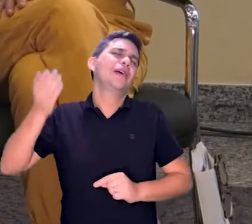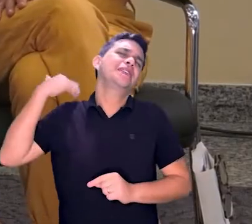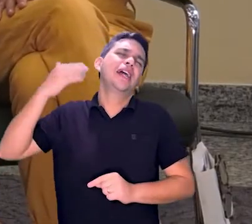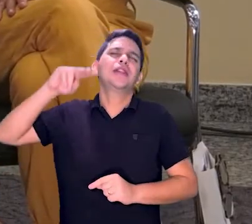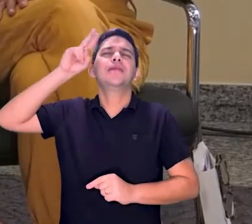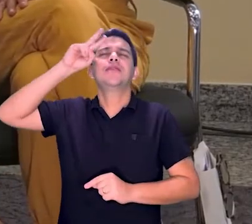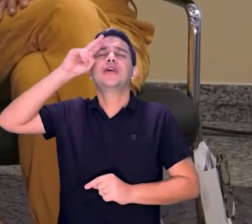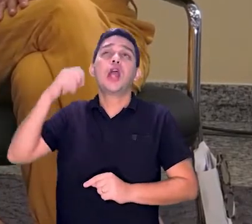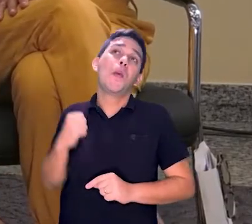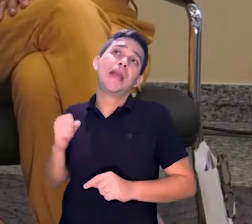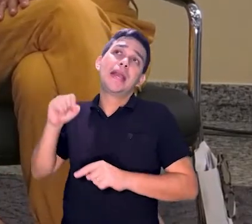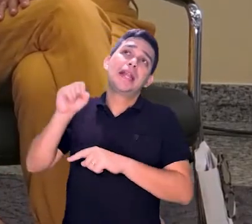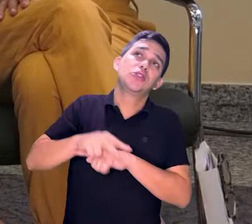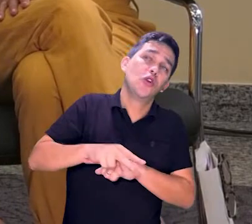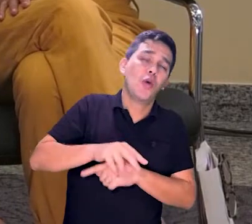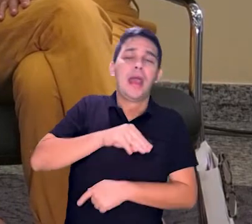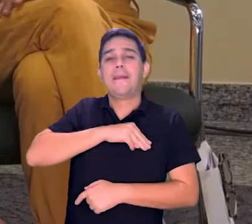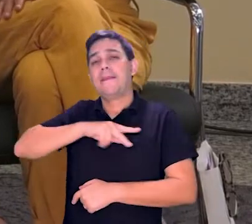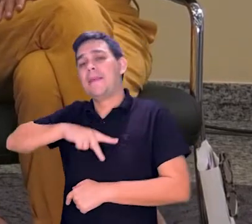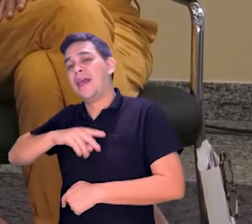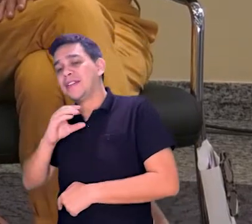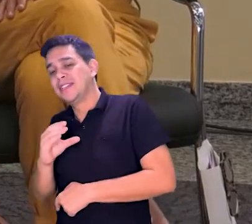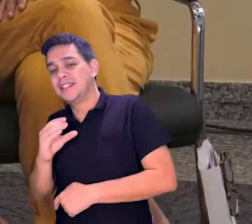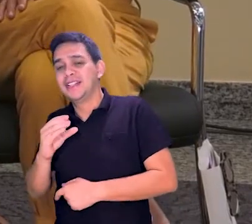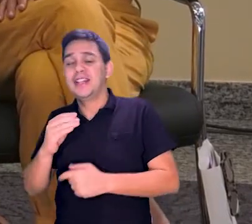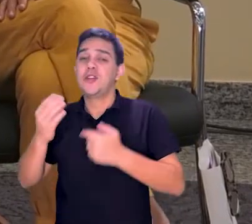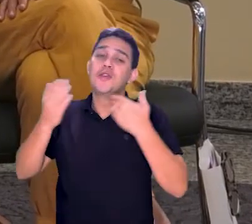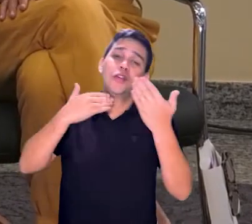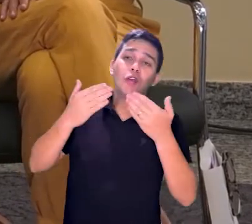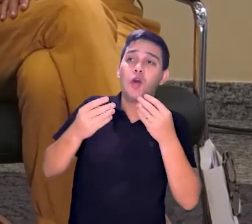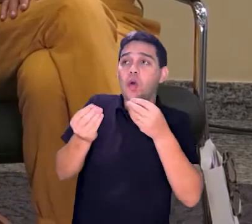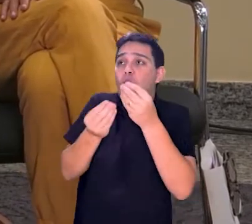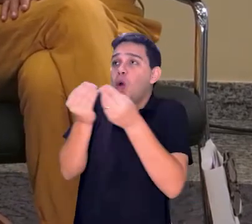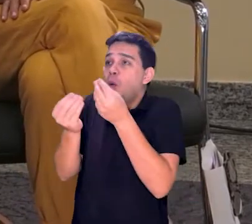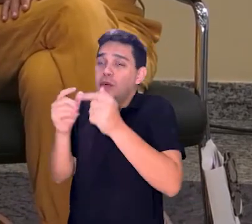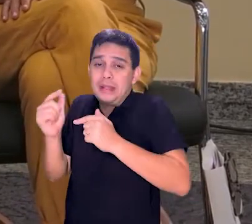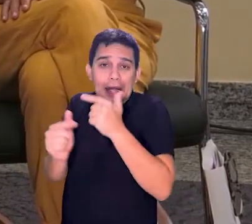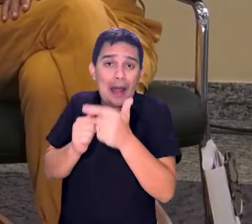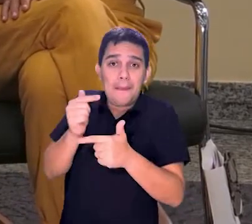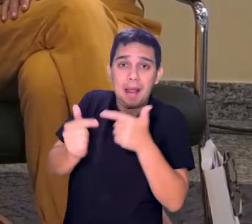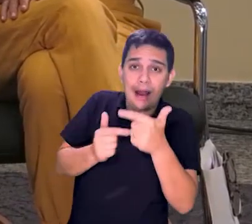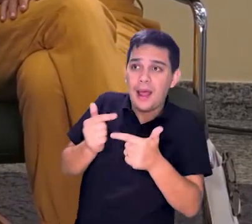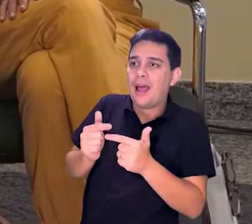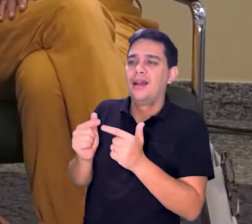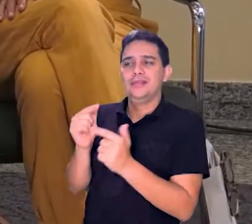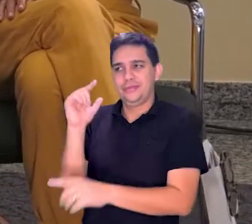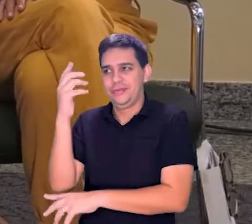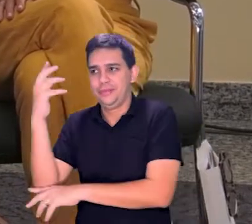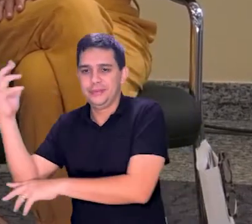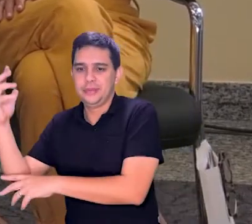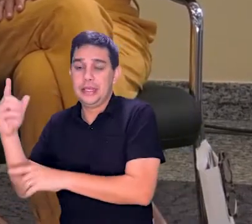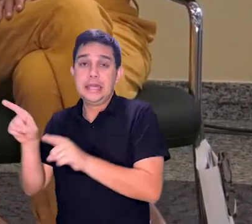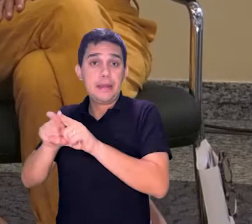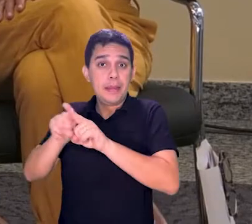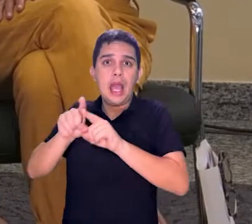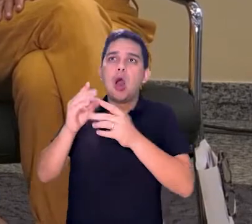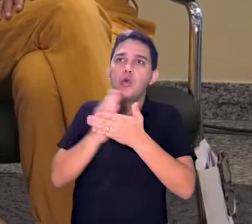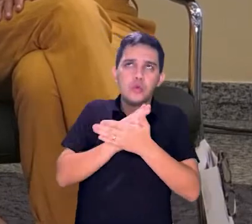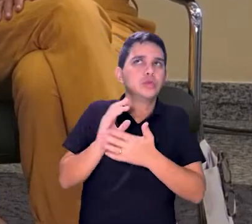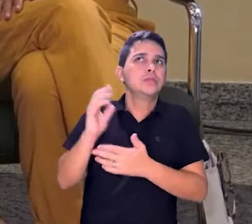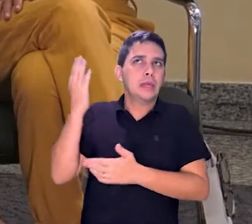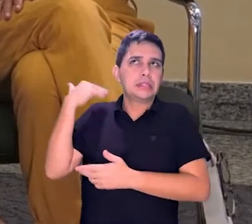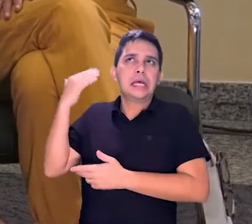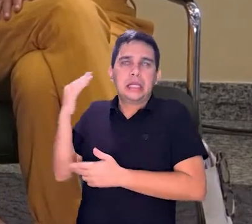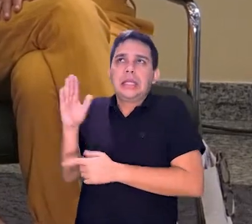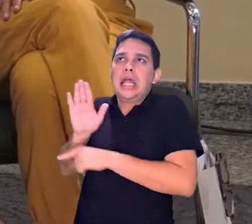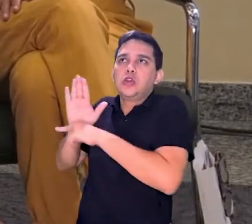no Ministério Público, discutiram formas de atuação e falaram sobre casos emblemáticos em que atuaram em